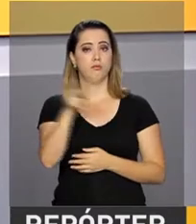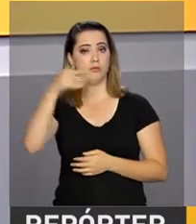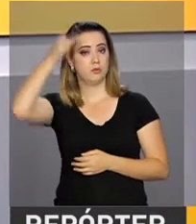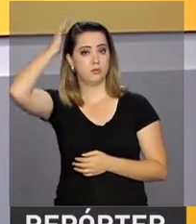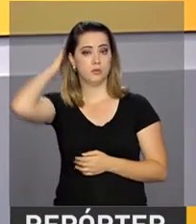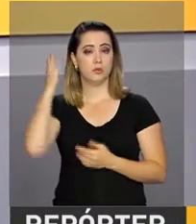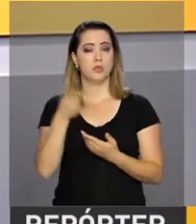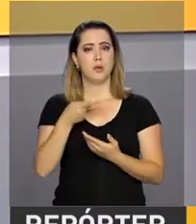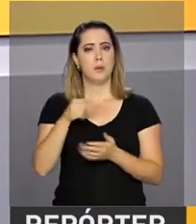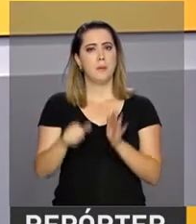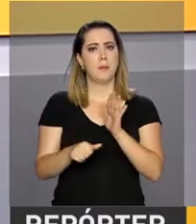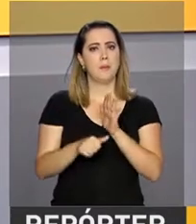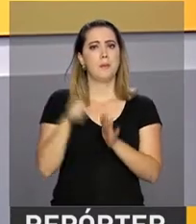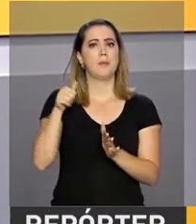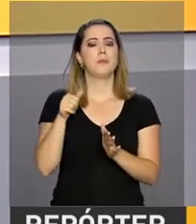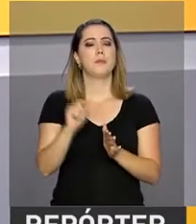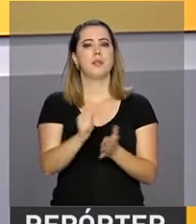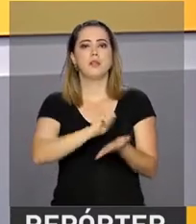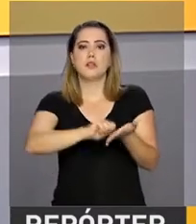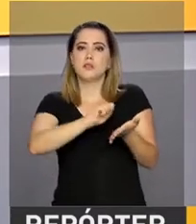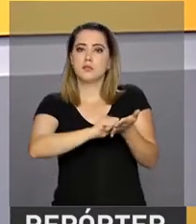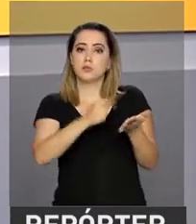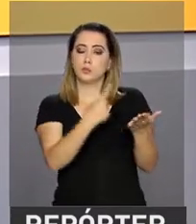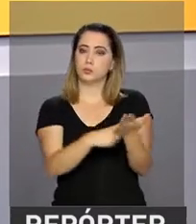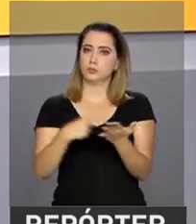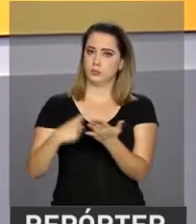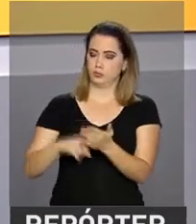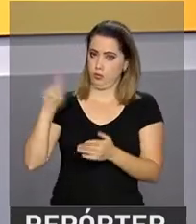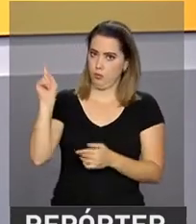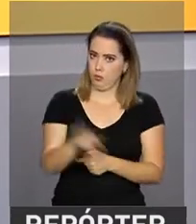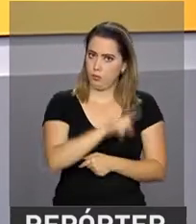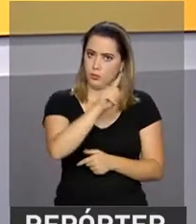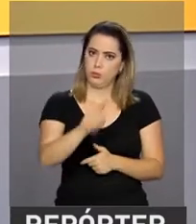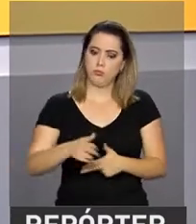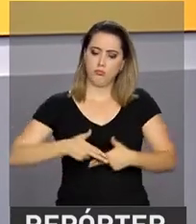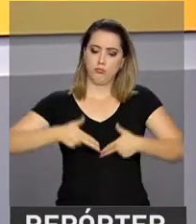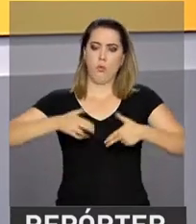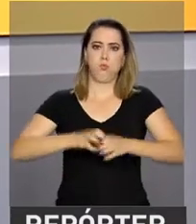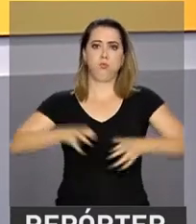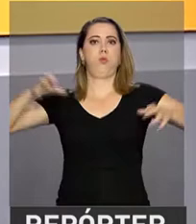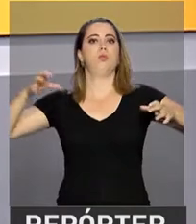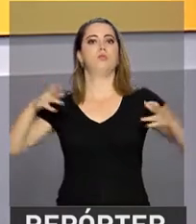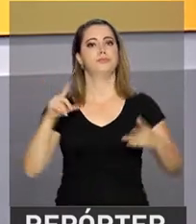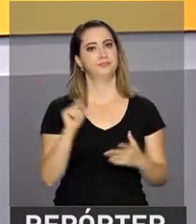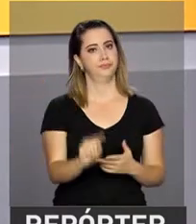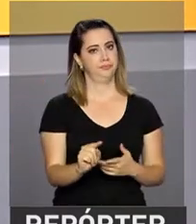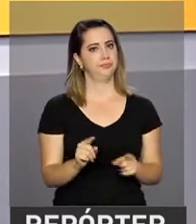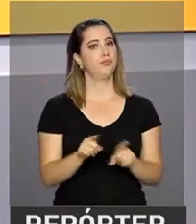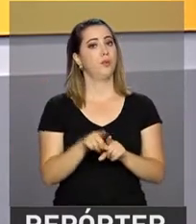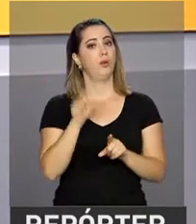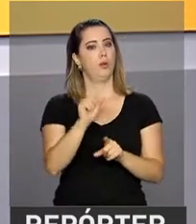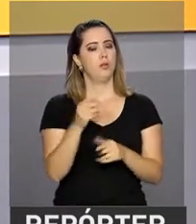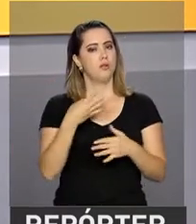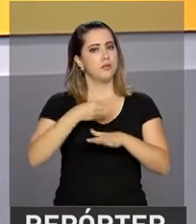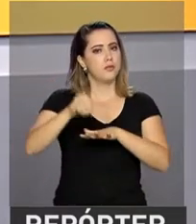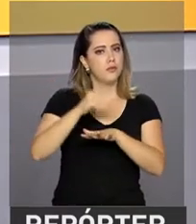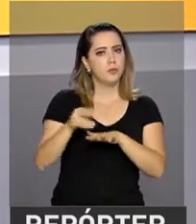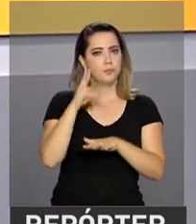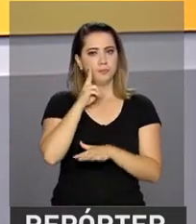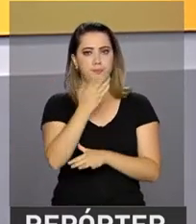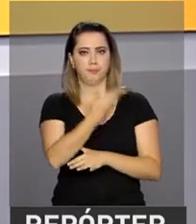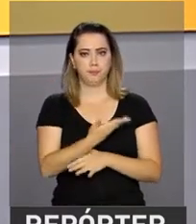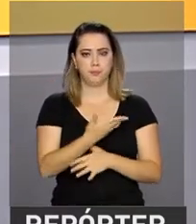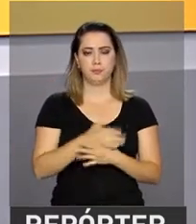presidente Michel Temer foi o primeiro a assinar o tratado para a proibição de armas nucleares. As informações com a nossa correspondente,